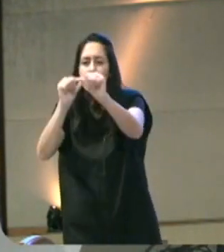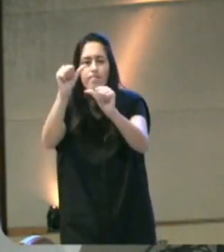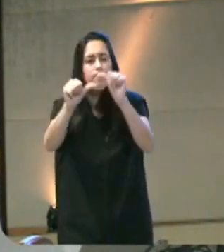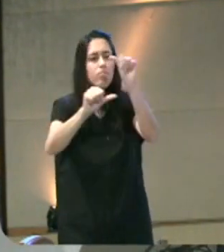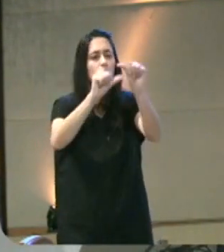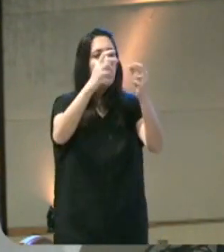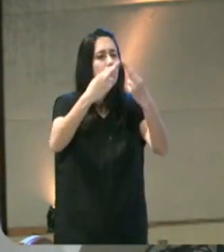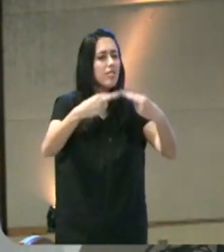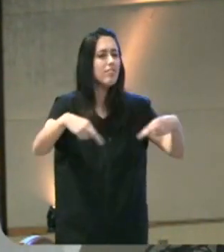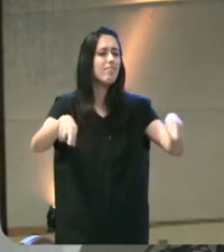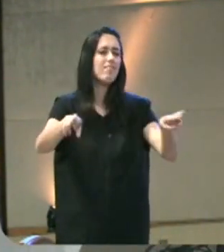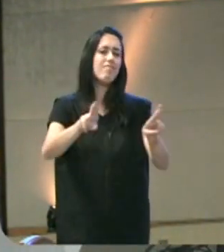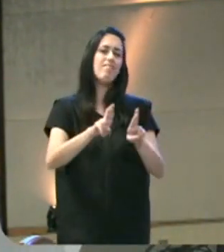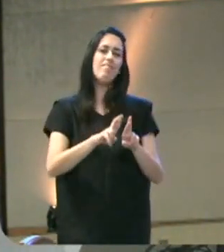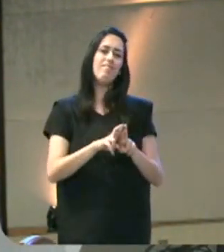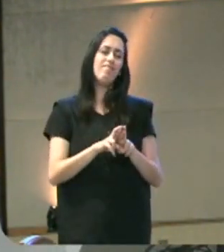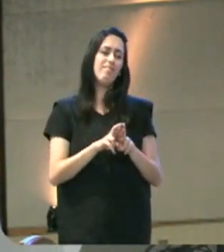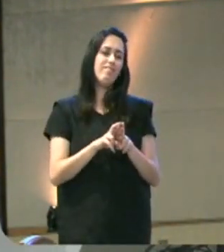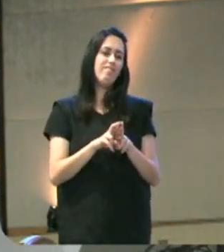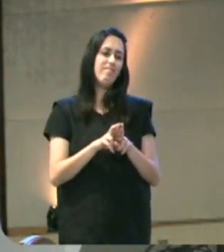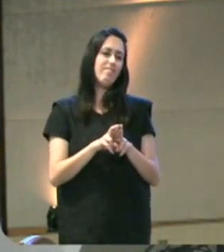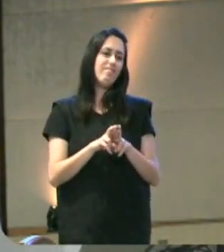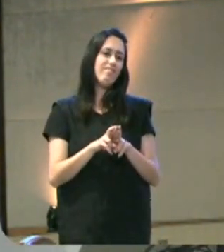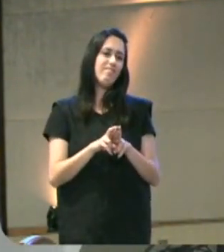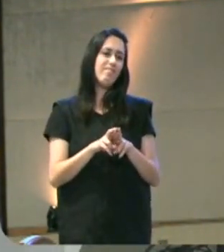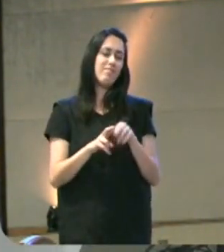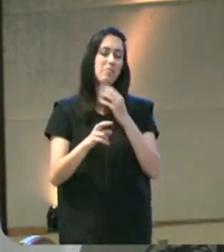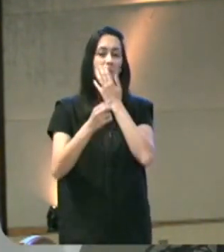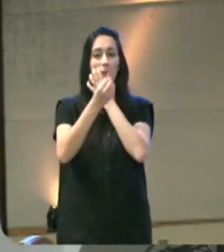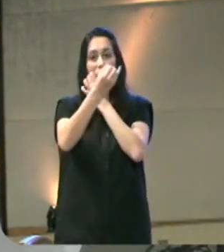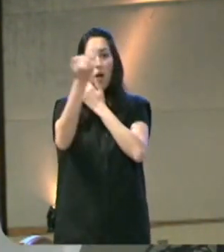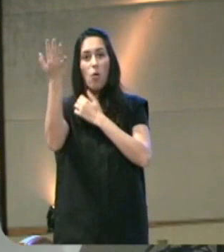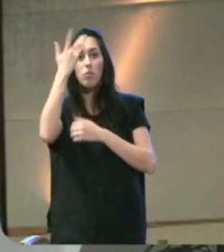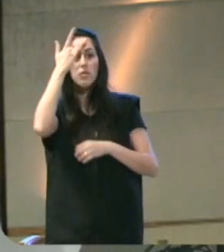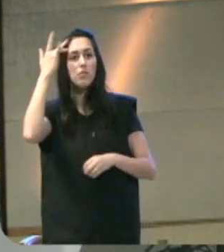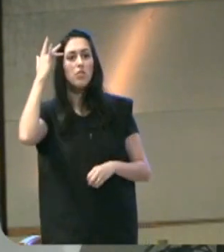restauração. E há muita gente que tem os seus olhos